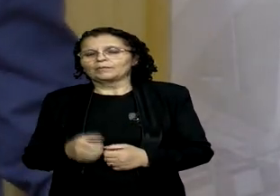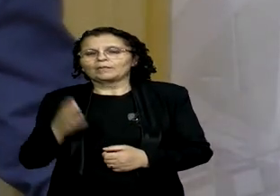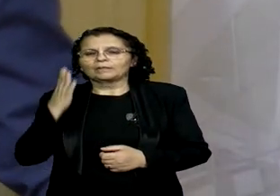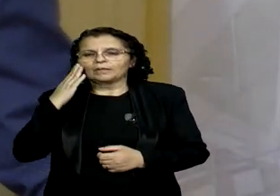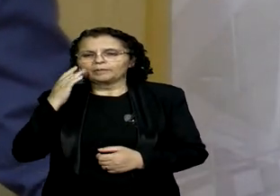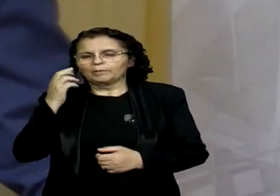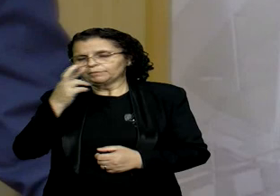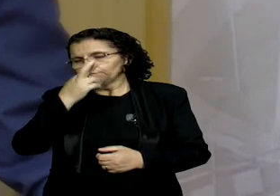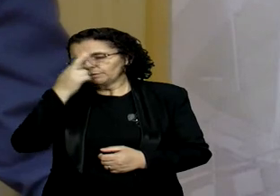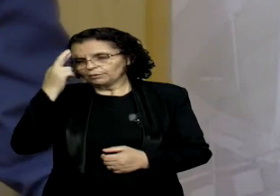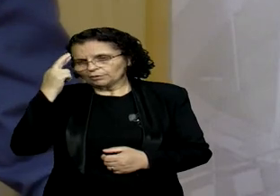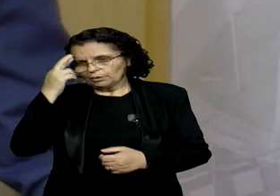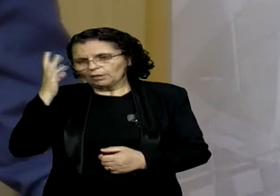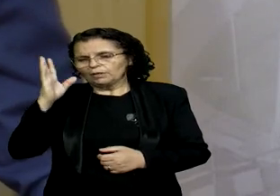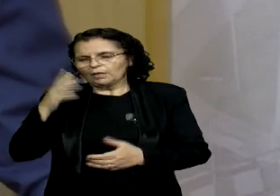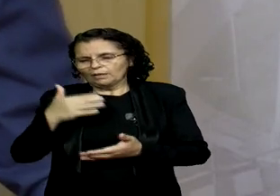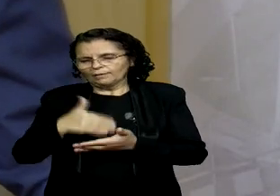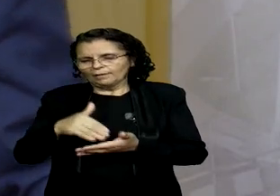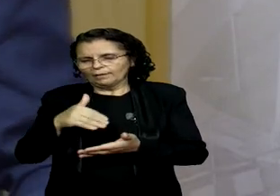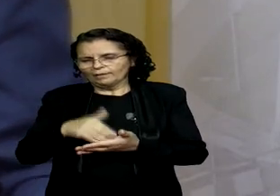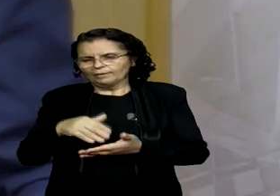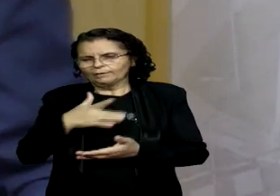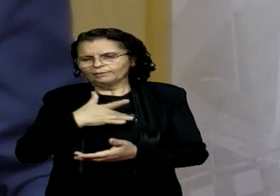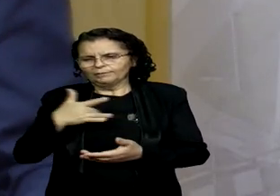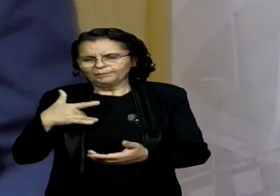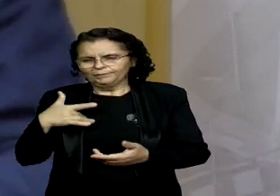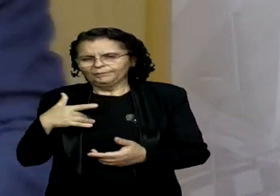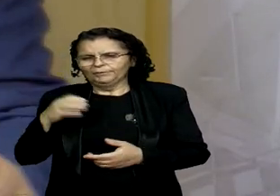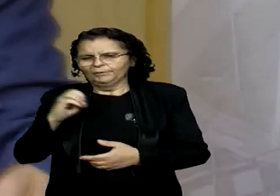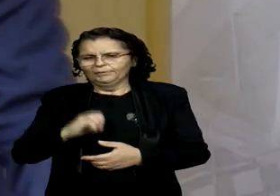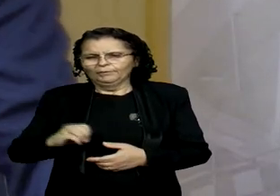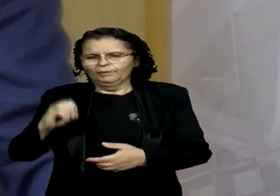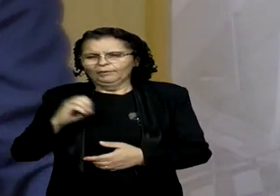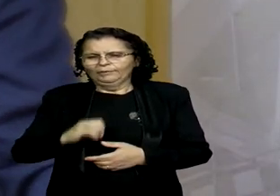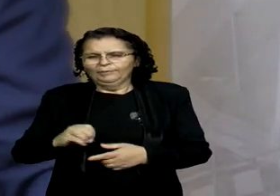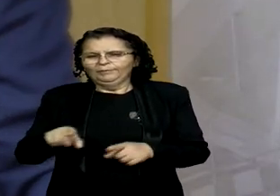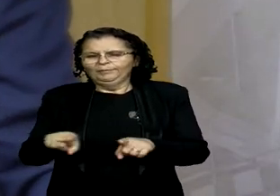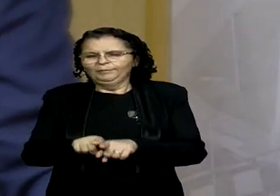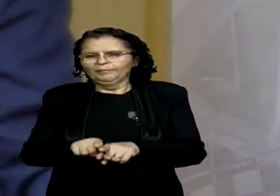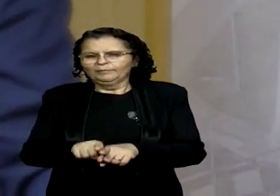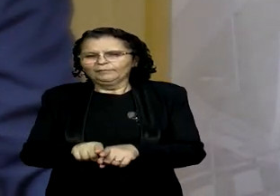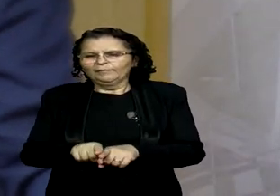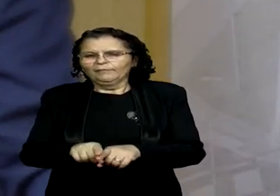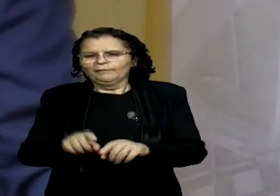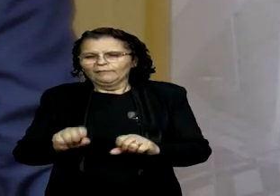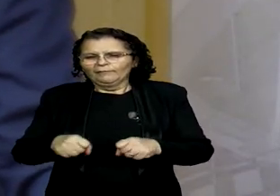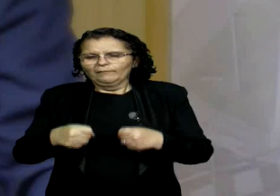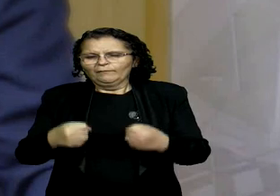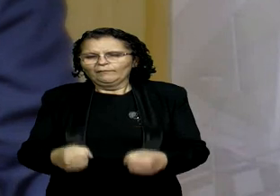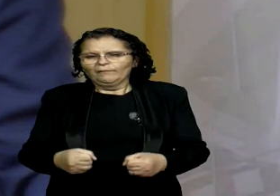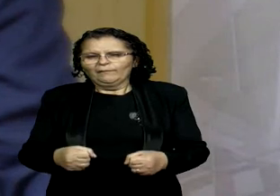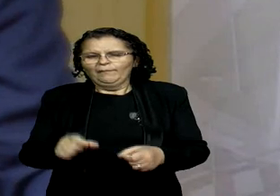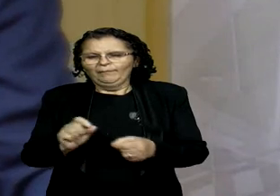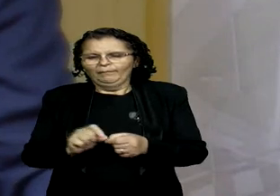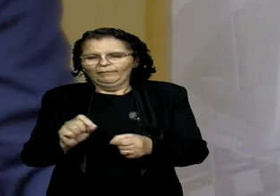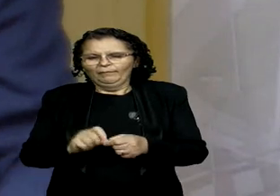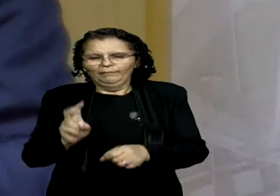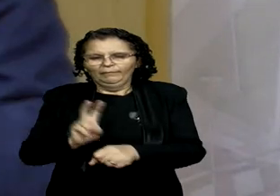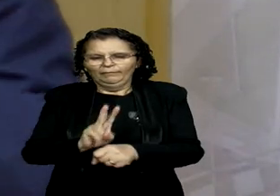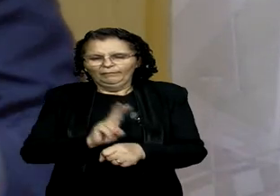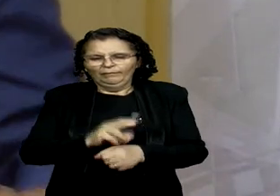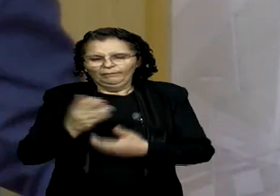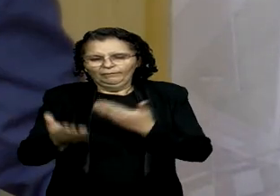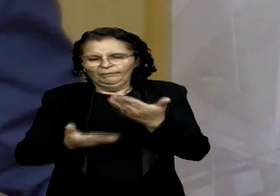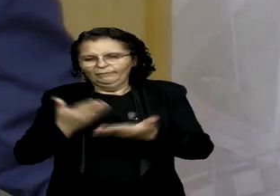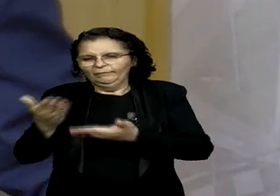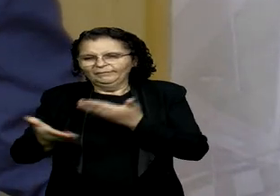prefeito Rogério Lins, através do secretário de Saúde Municipal, Dr. Fernando Machado, tem se empenhado para